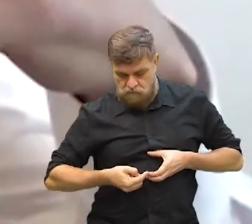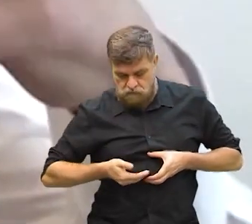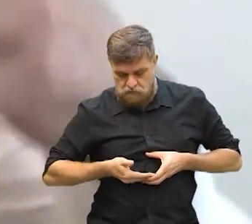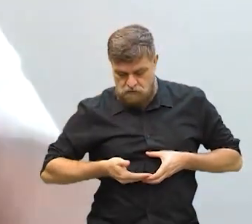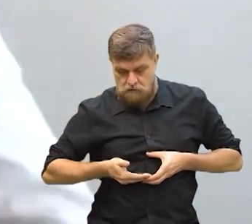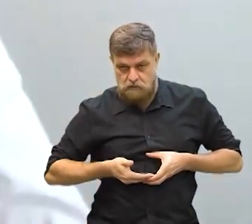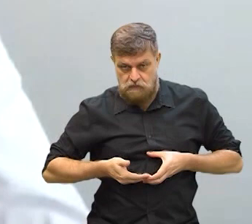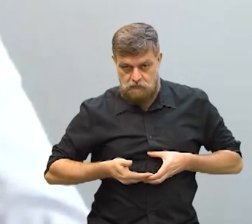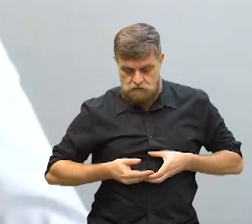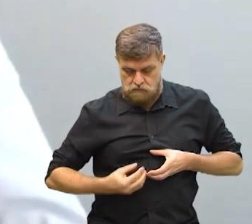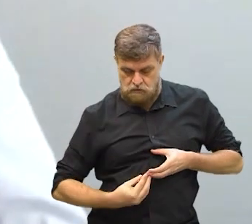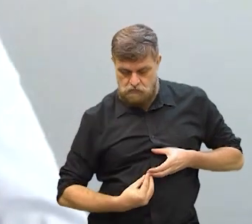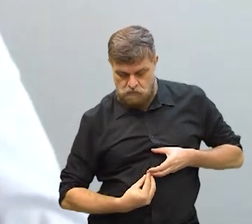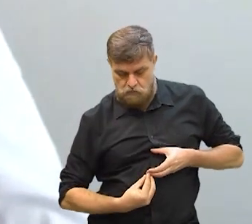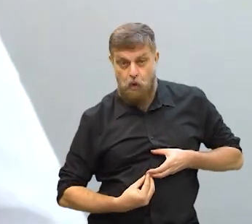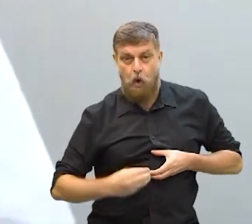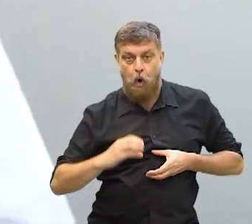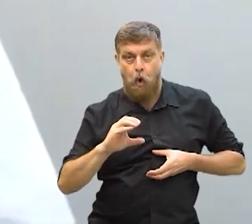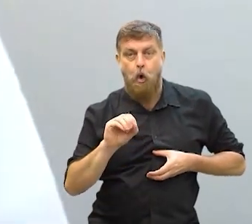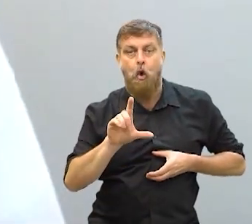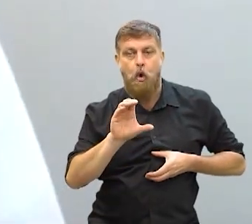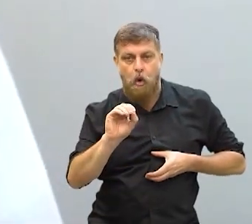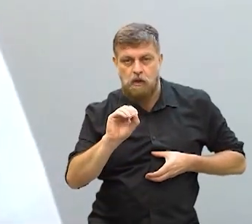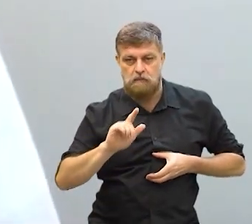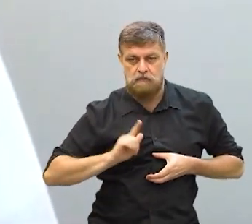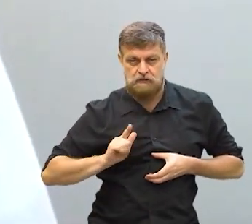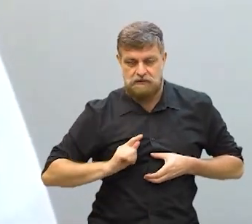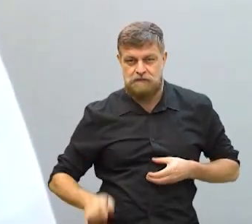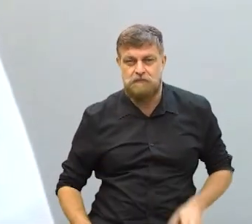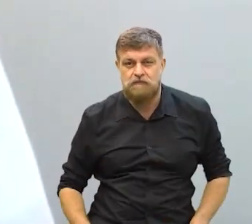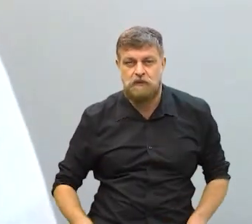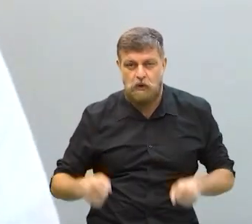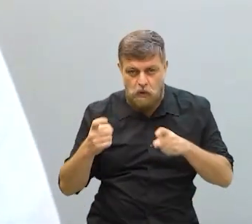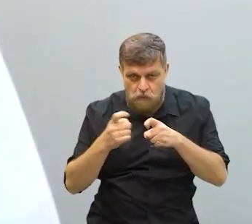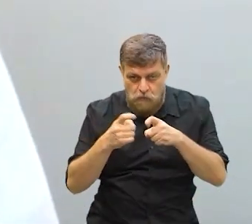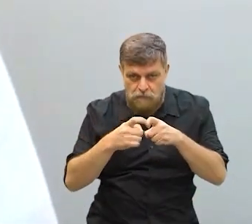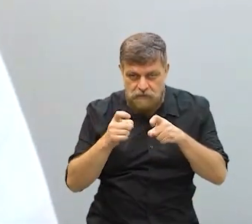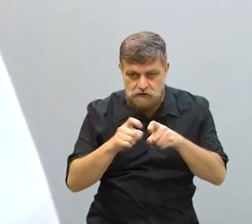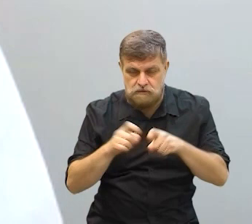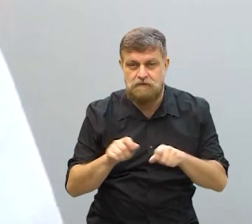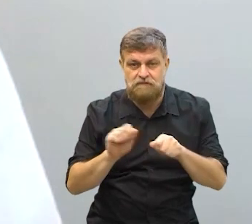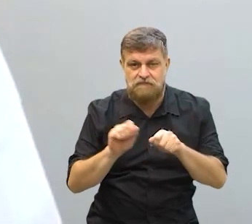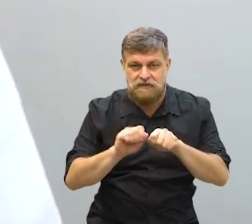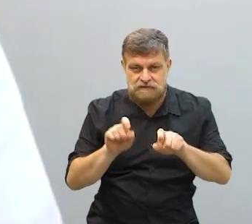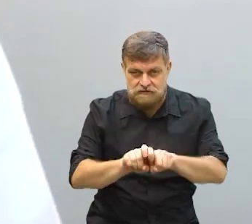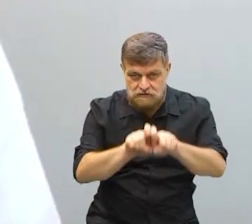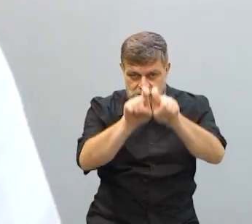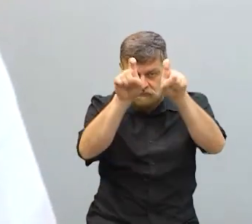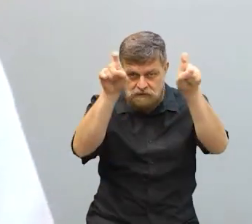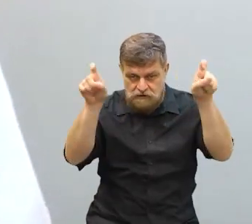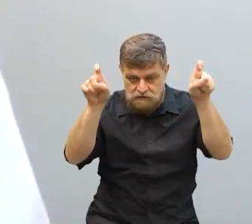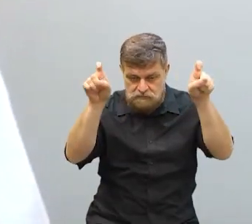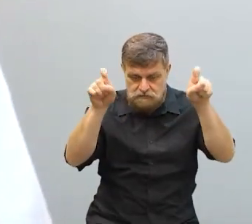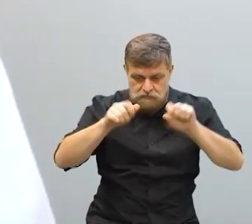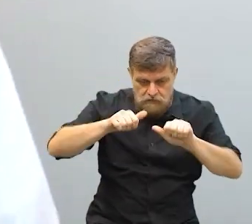do útero e existe o colo do útero. O colo do útero é aquela porção que o médico acaba conseguindo avaliar naquele exame do